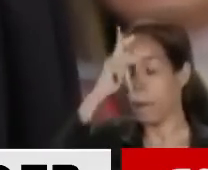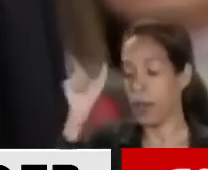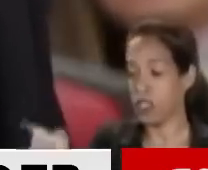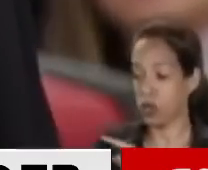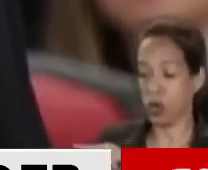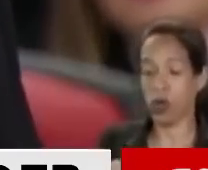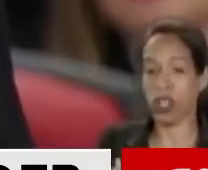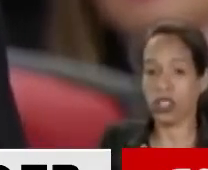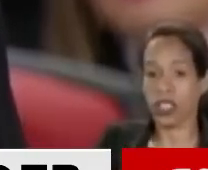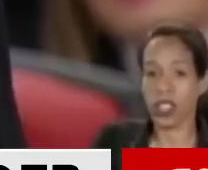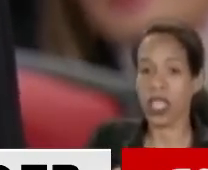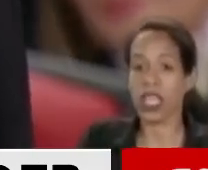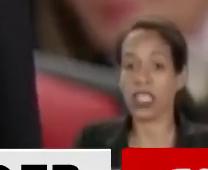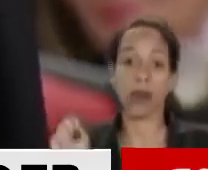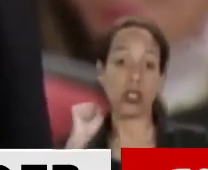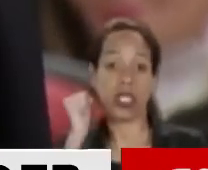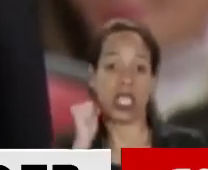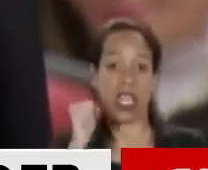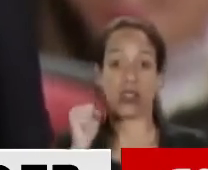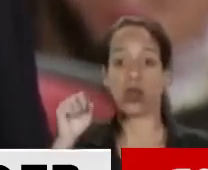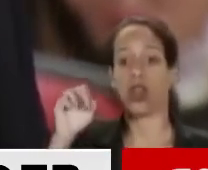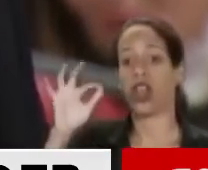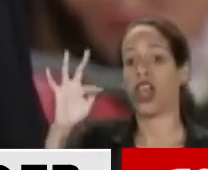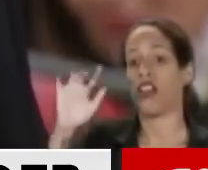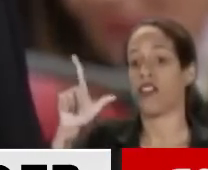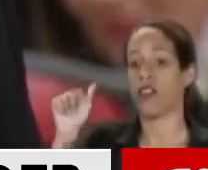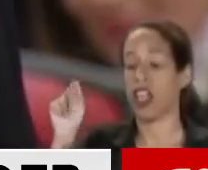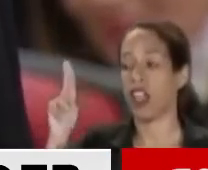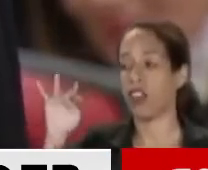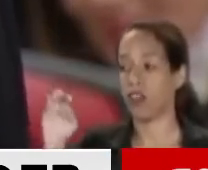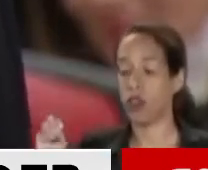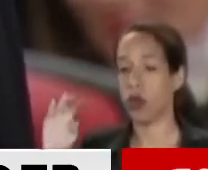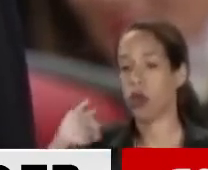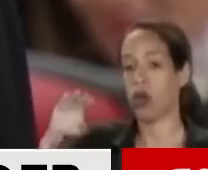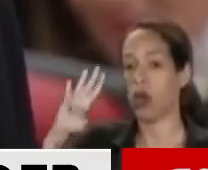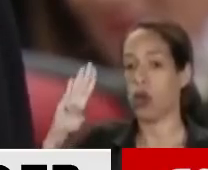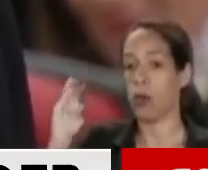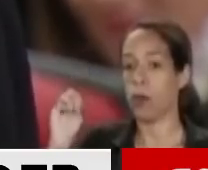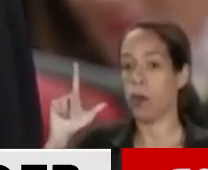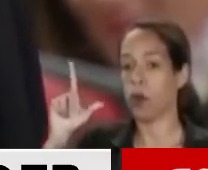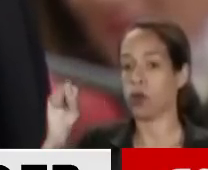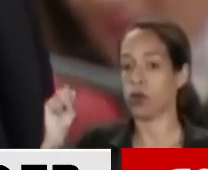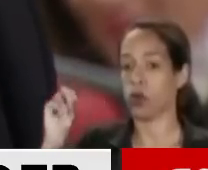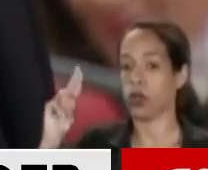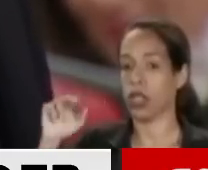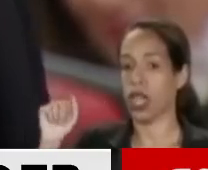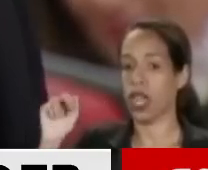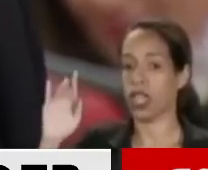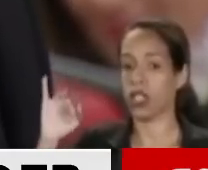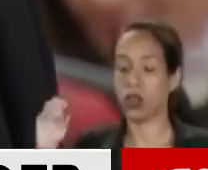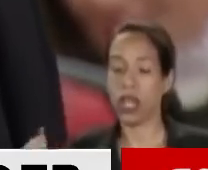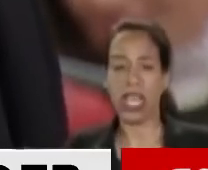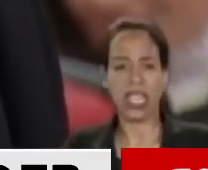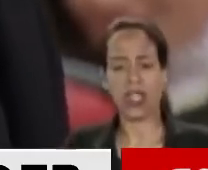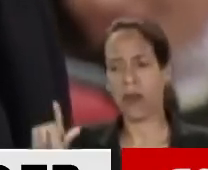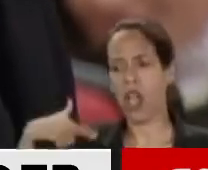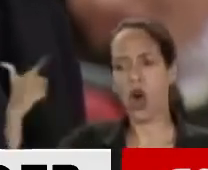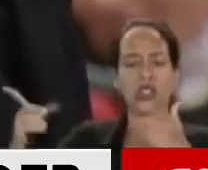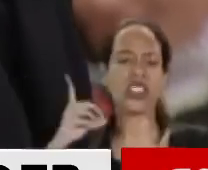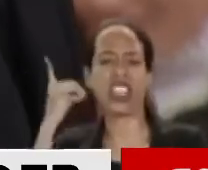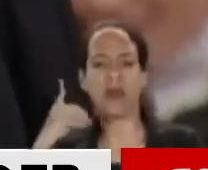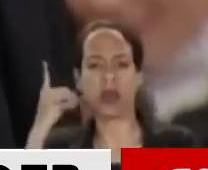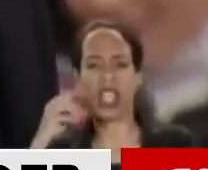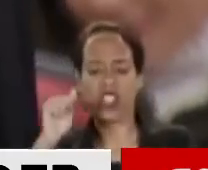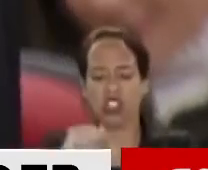senador Flávio Bolsonaro, ao deputado Nicolas Ferreira, à deputada Carla Zambelli, dentre outros. Multas